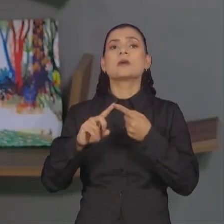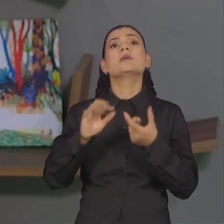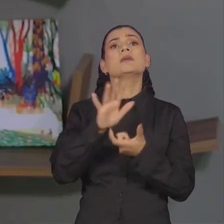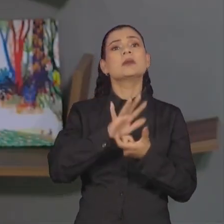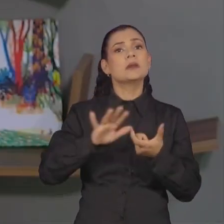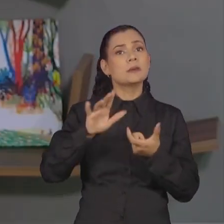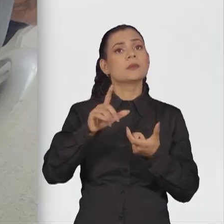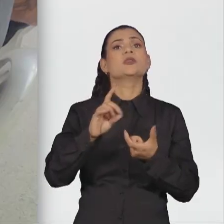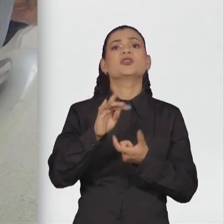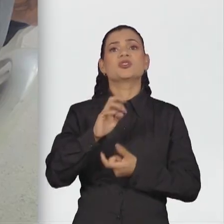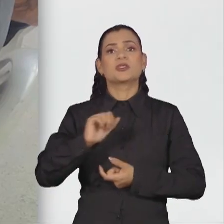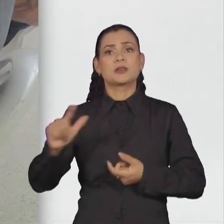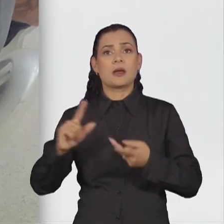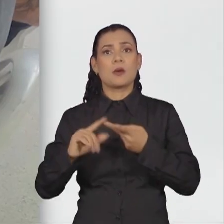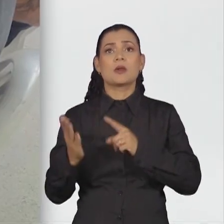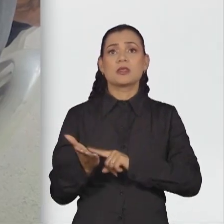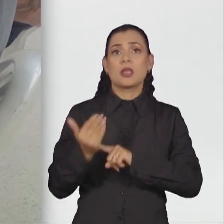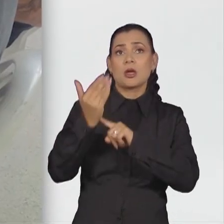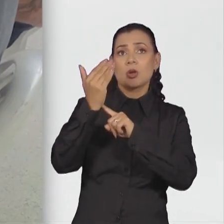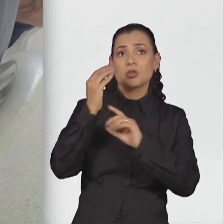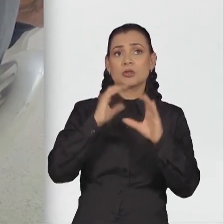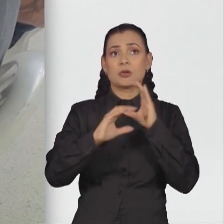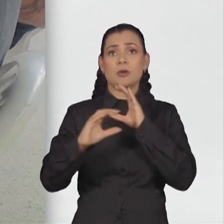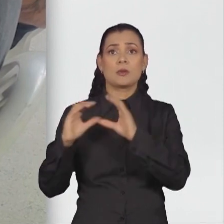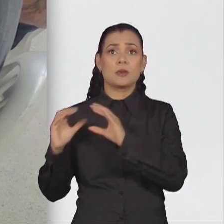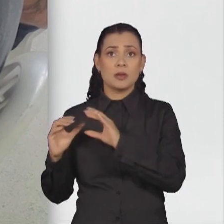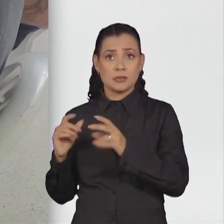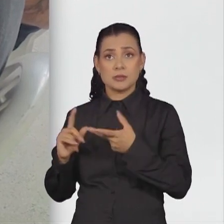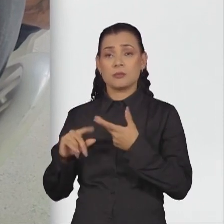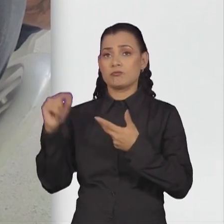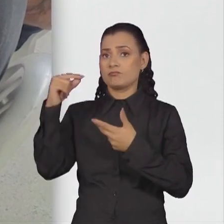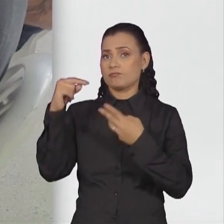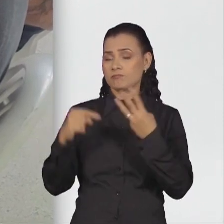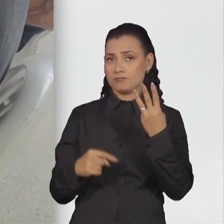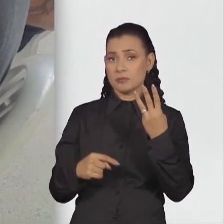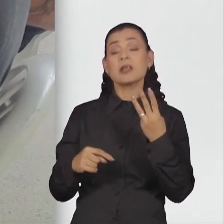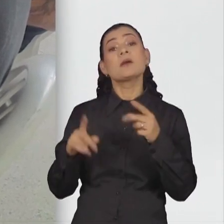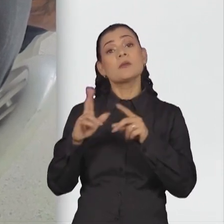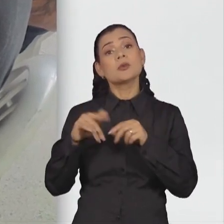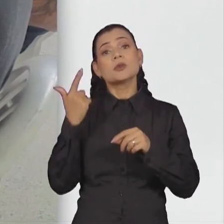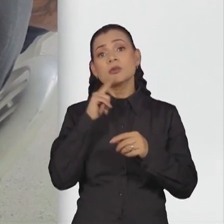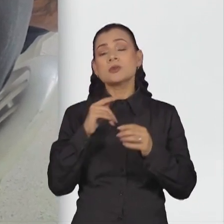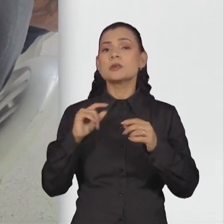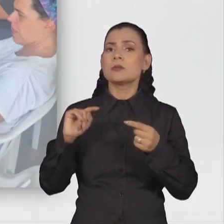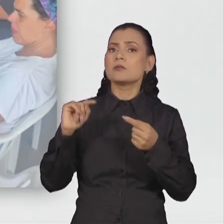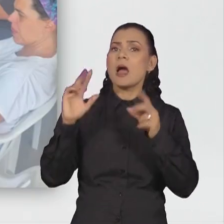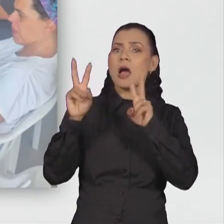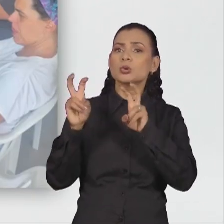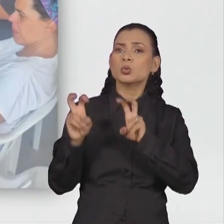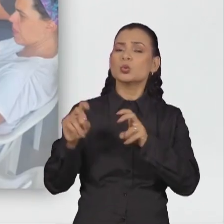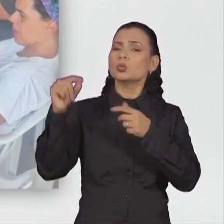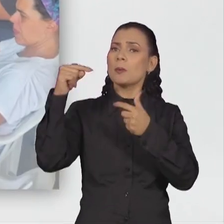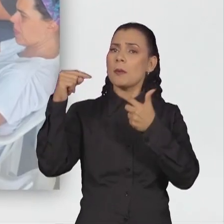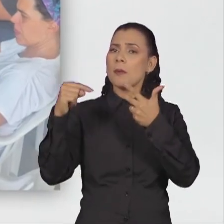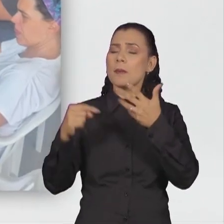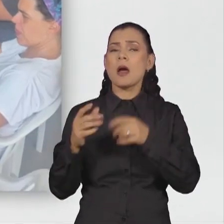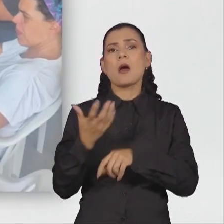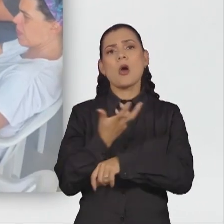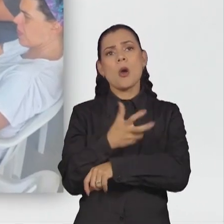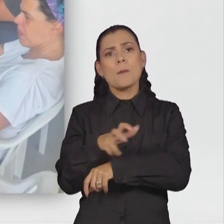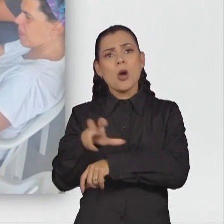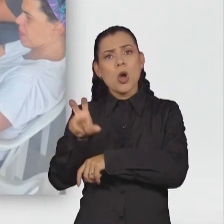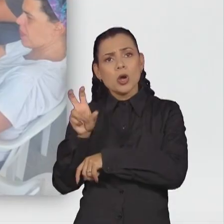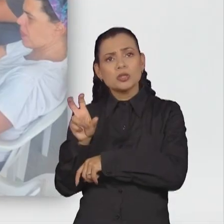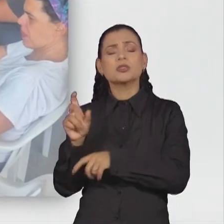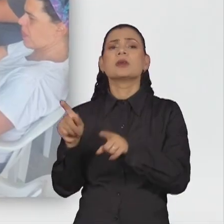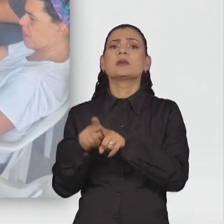digital, tecnologias das informações e comunicação. E daí nós exploramos os diversos assuntos, como robótica,